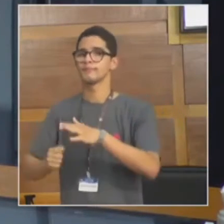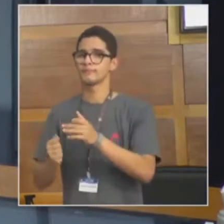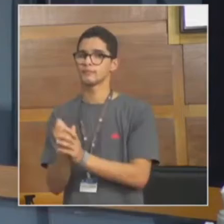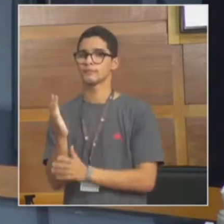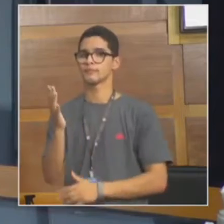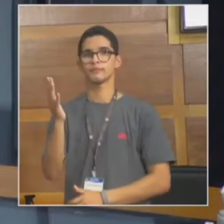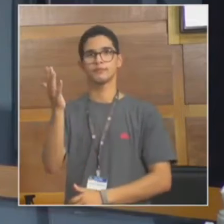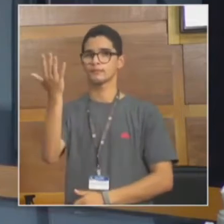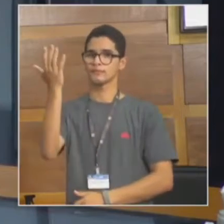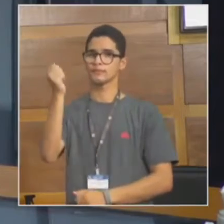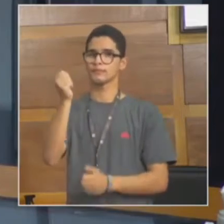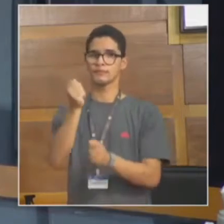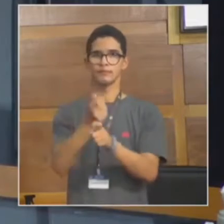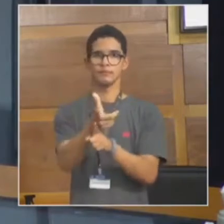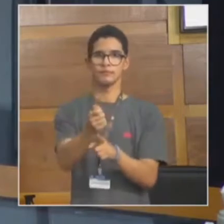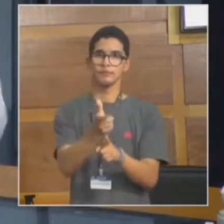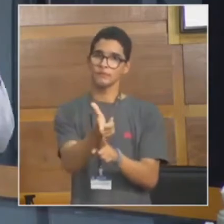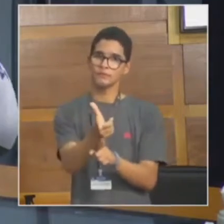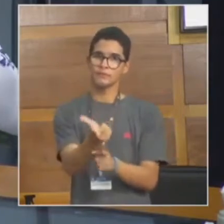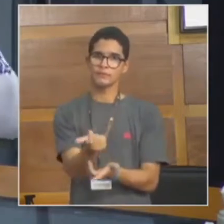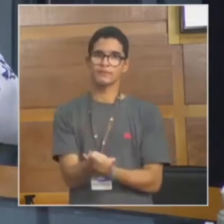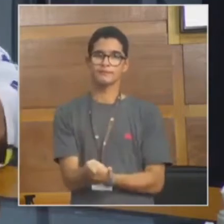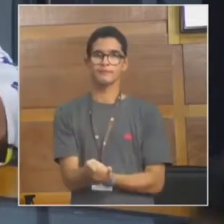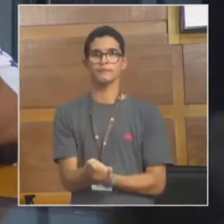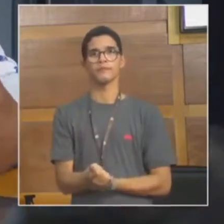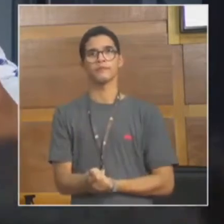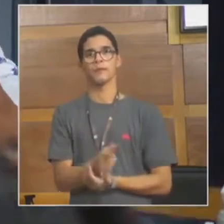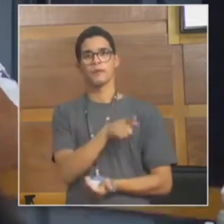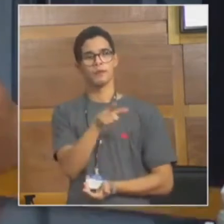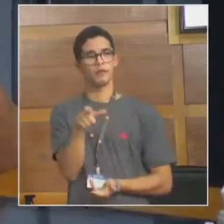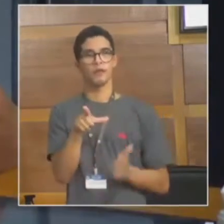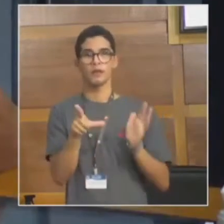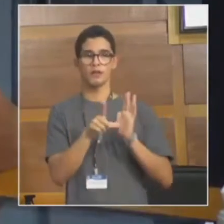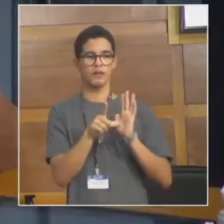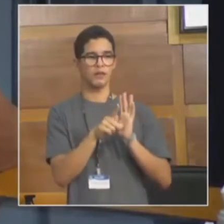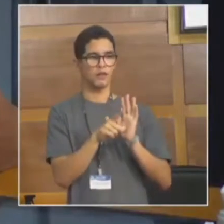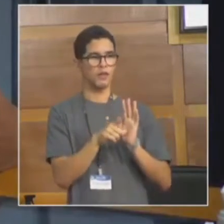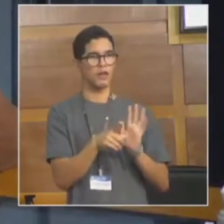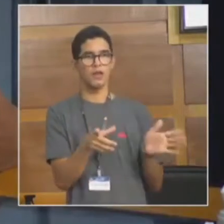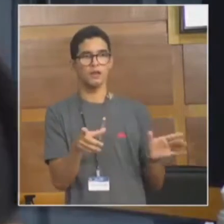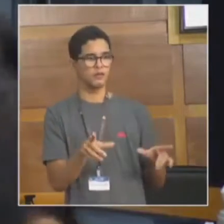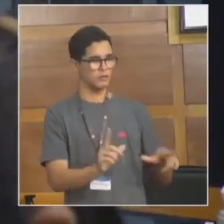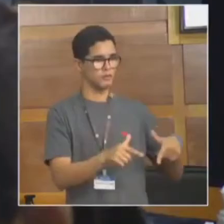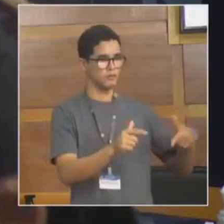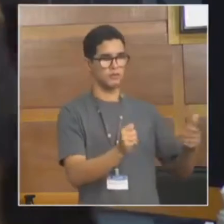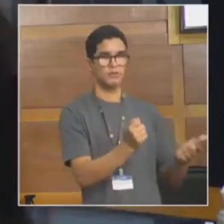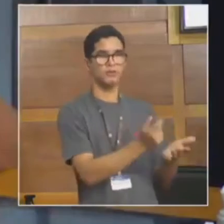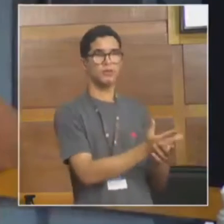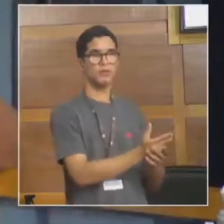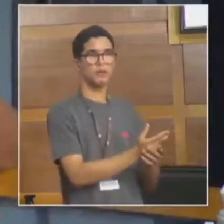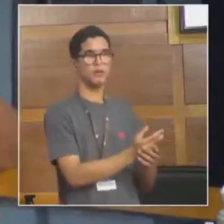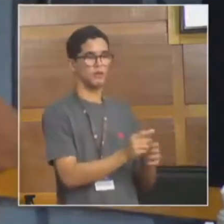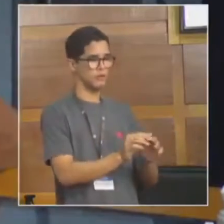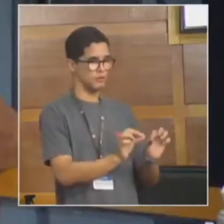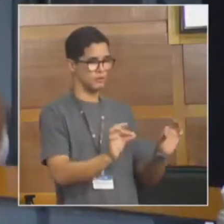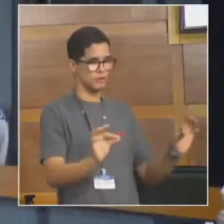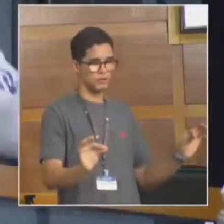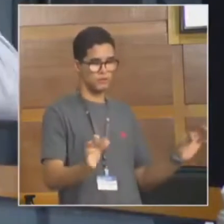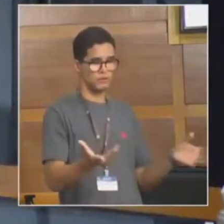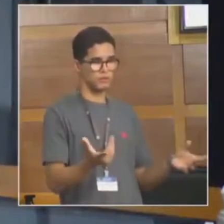os aluguéis povo é pessoa você aqui na sua loja aqui e o cara te vendo aqui na tua frente a um metro